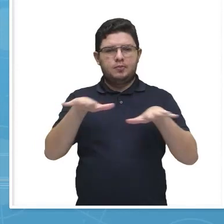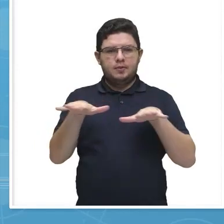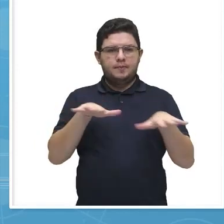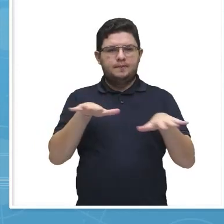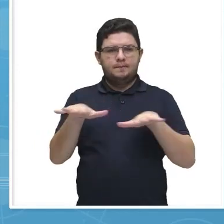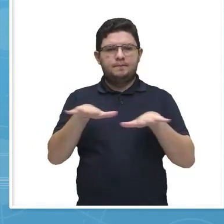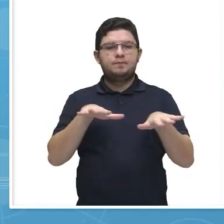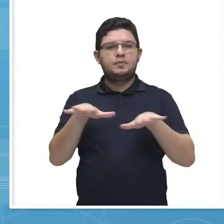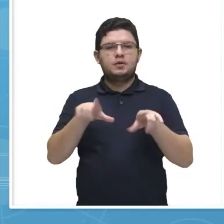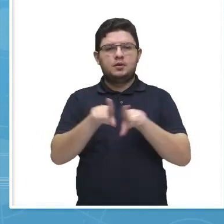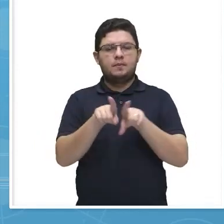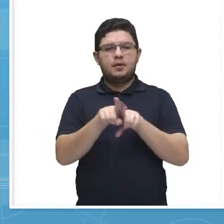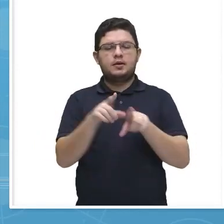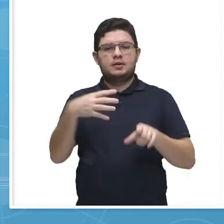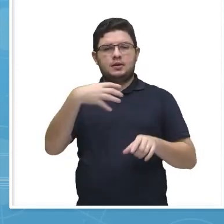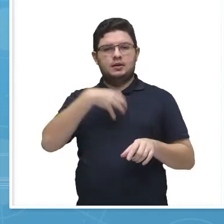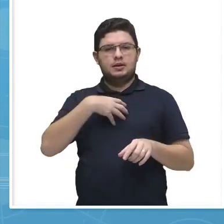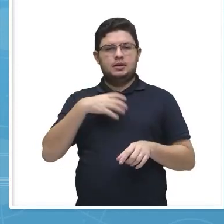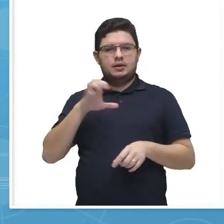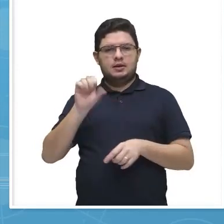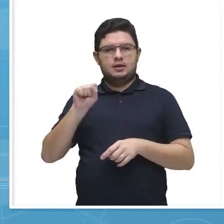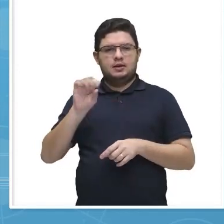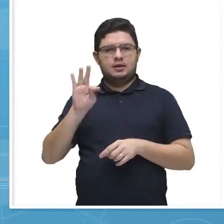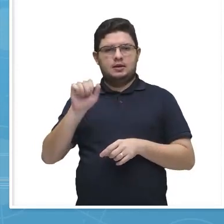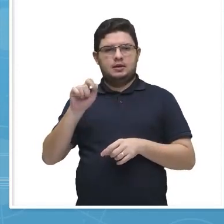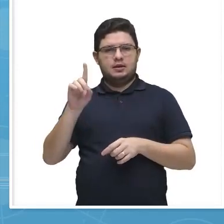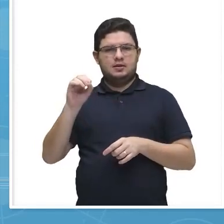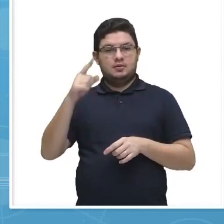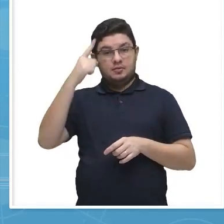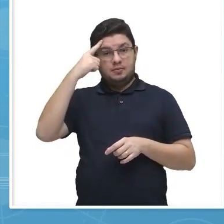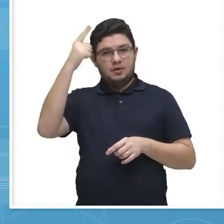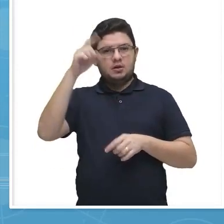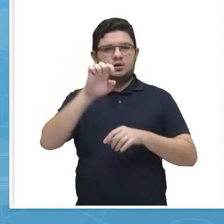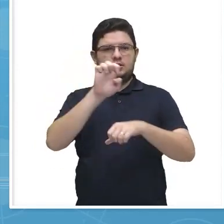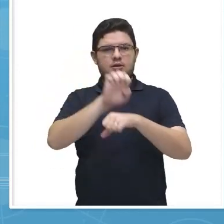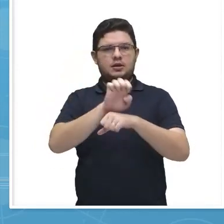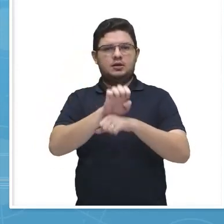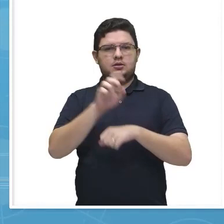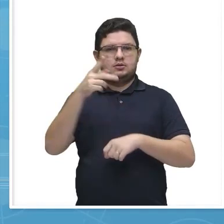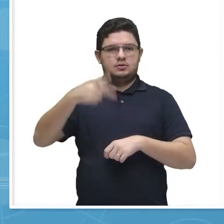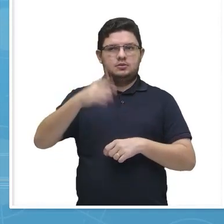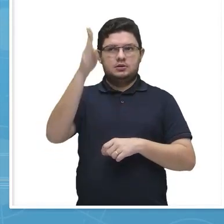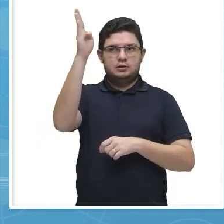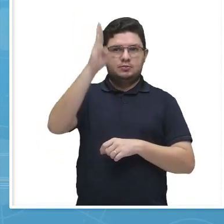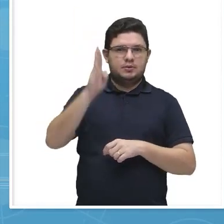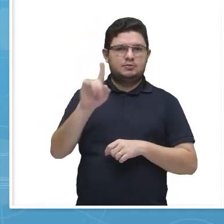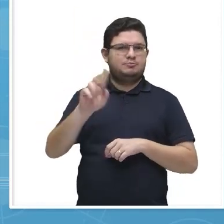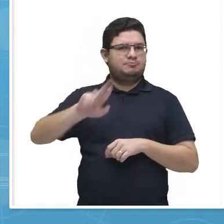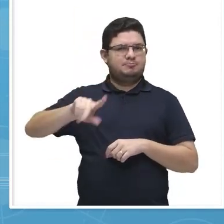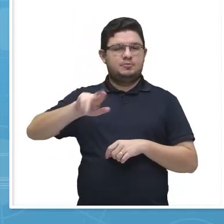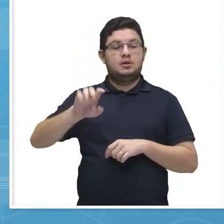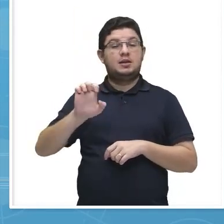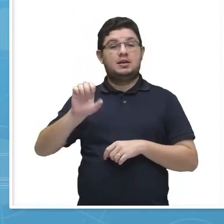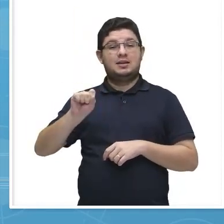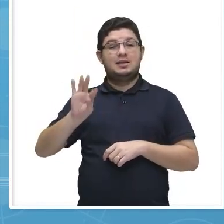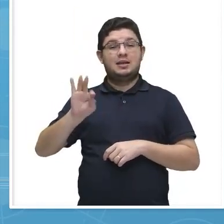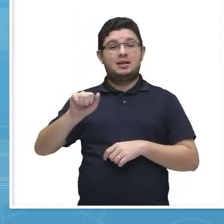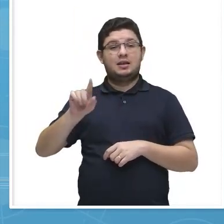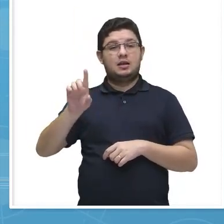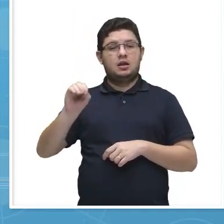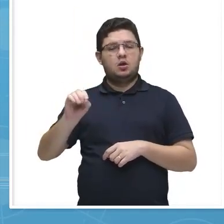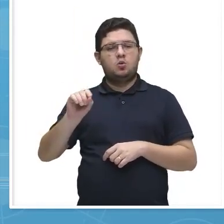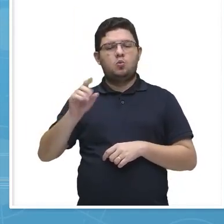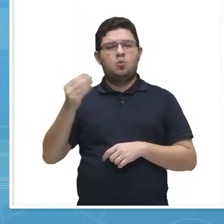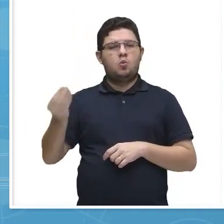de estado, e estado aqui não é o estado brasileiro, a unidade da federação, é a condição em que